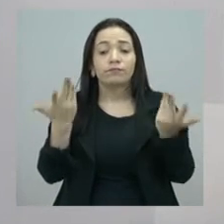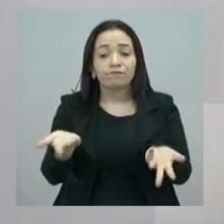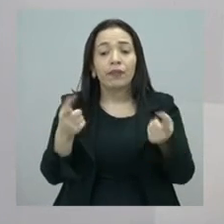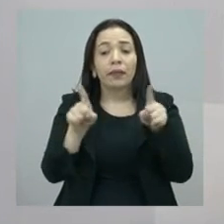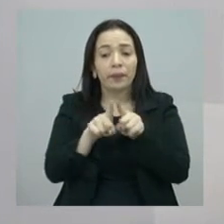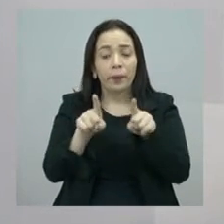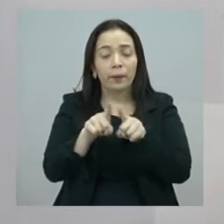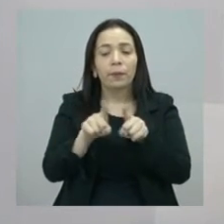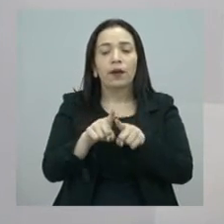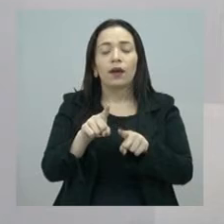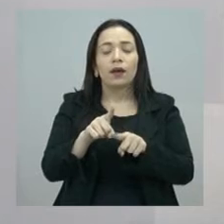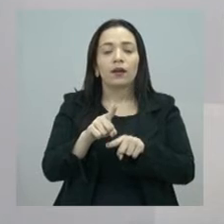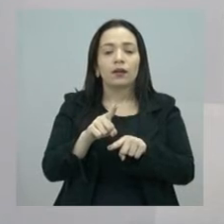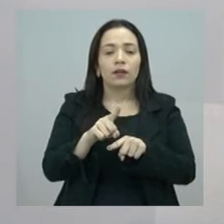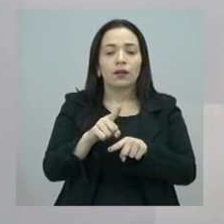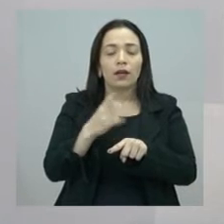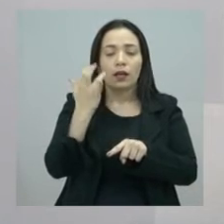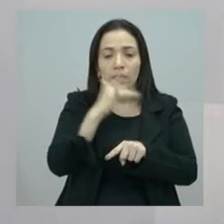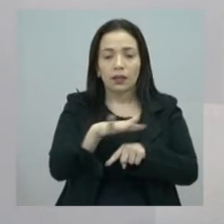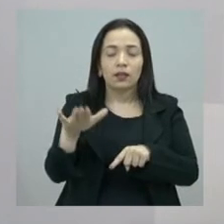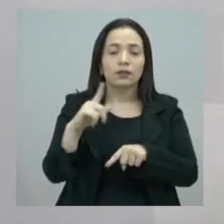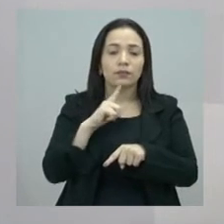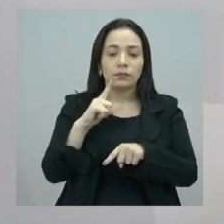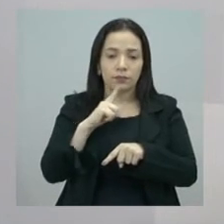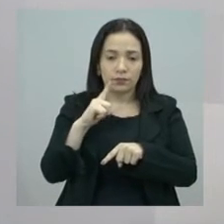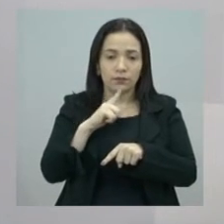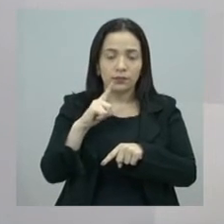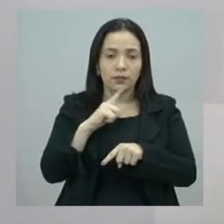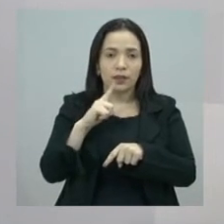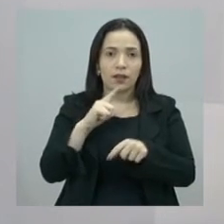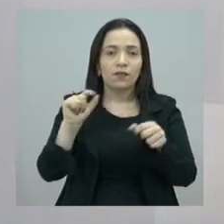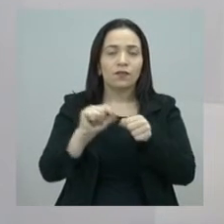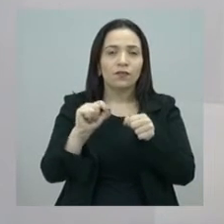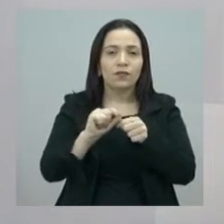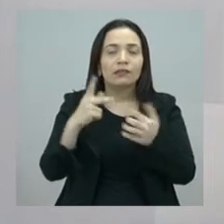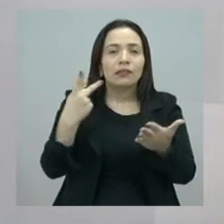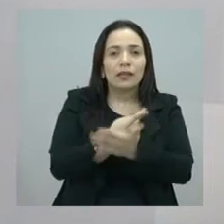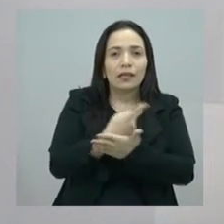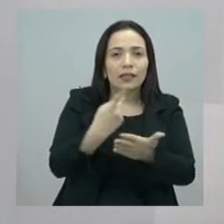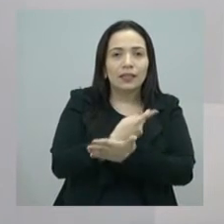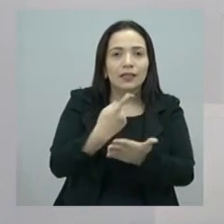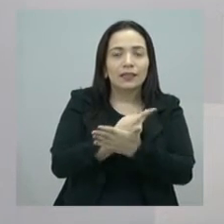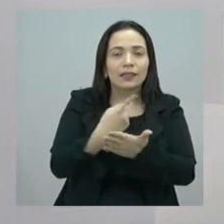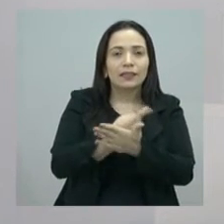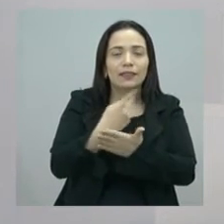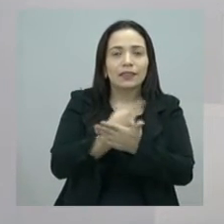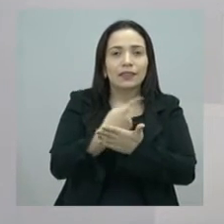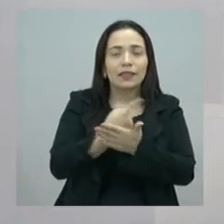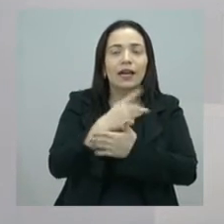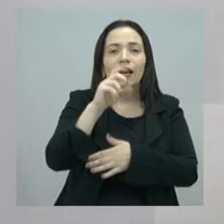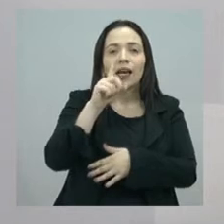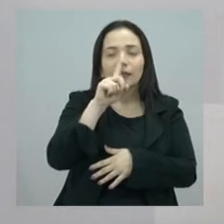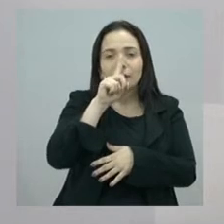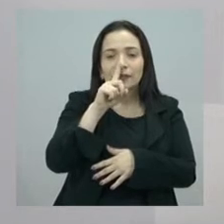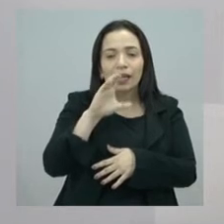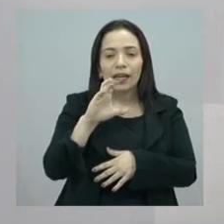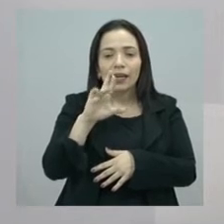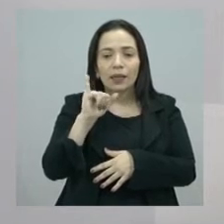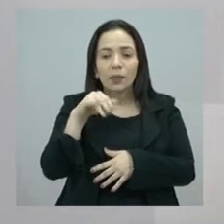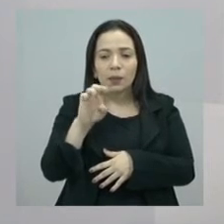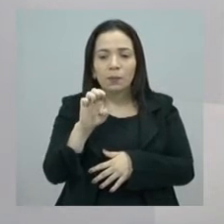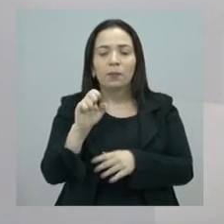também crianças que praticam ato infracional, elas serão acompanhadas